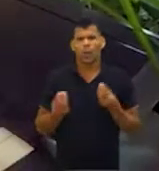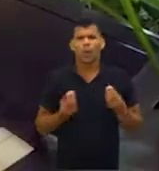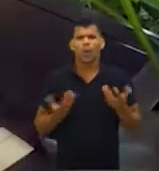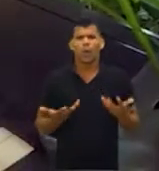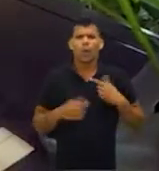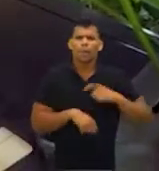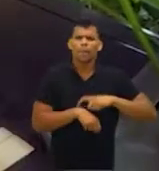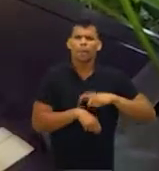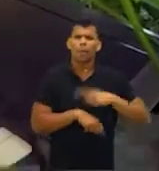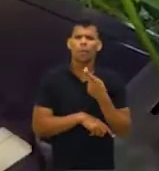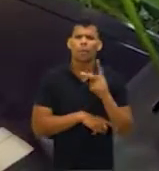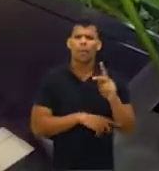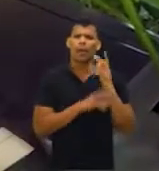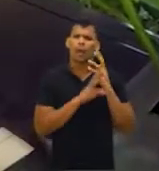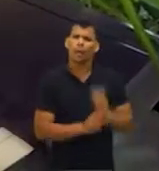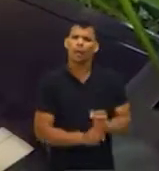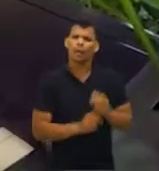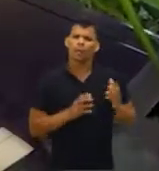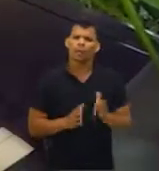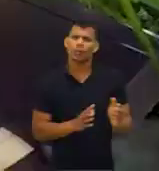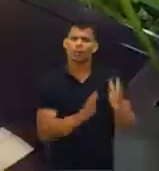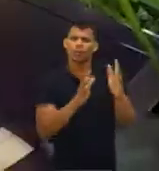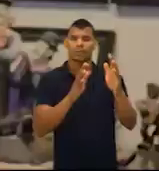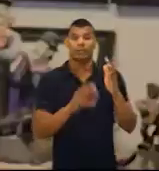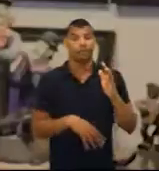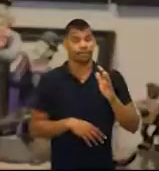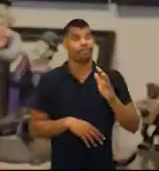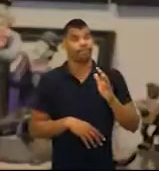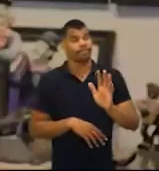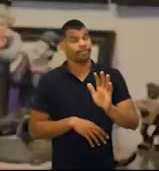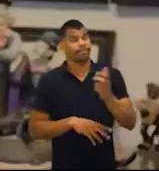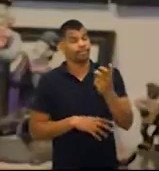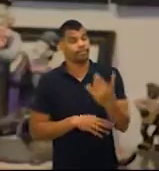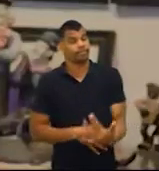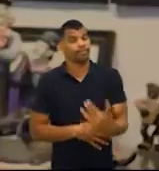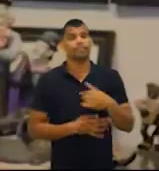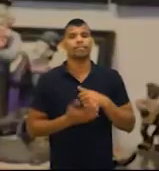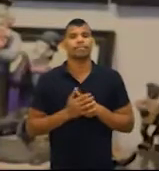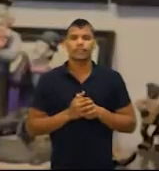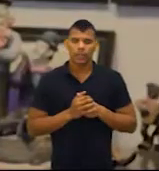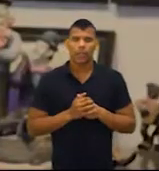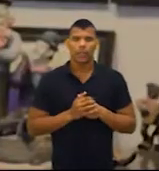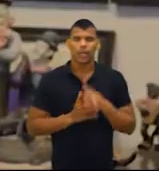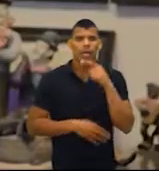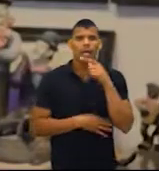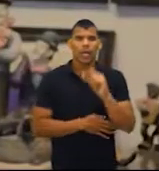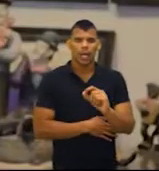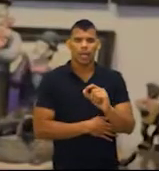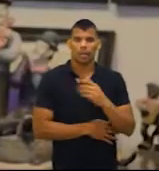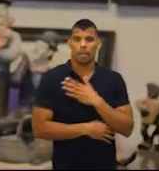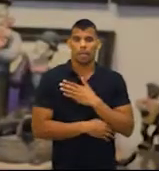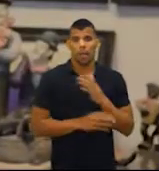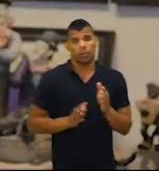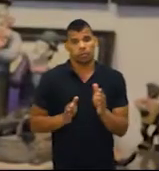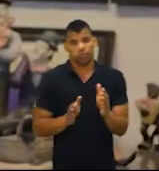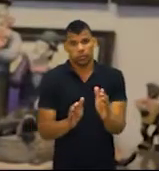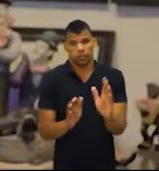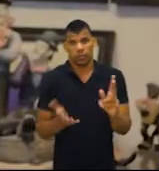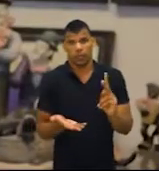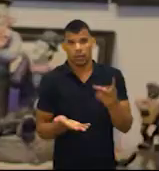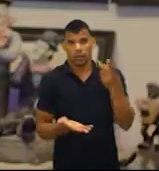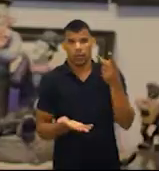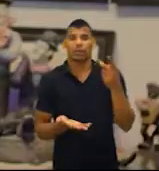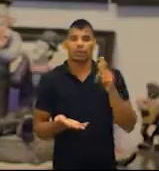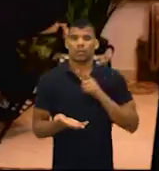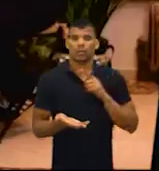Miquinhos Amestrados e o Léo Jaime. Mesma época, você grava o seu segundo disco, Cantando no Banheiro. Me conta como é que